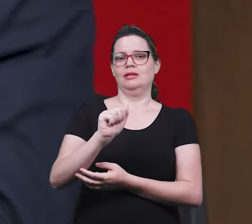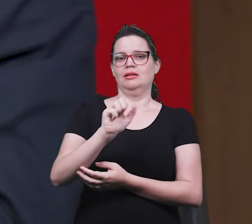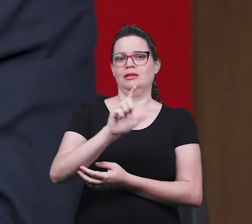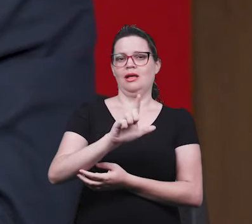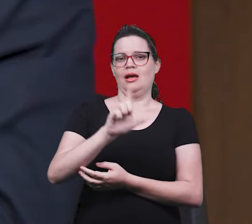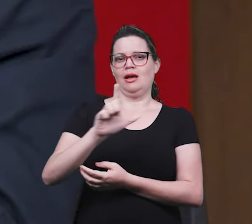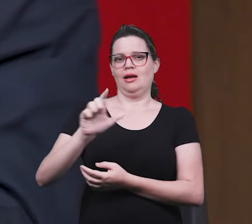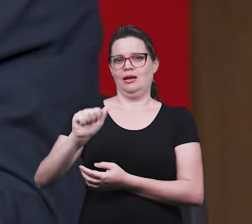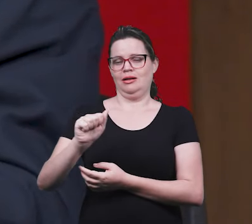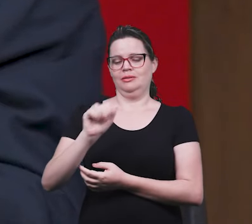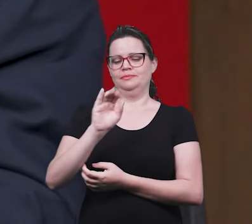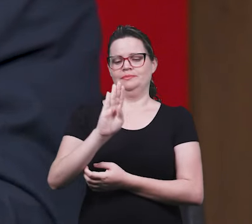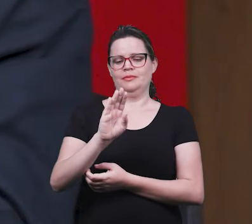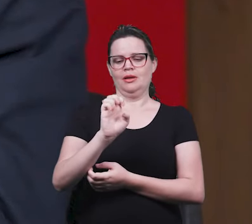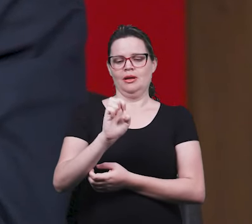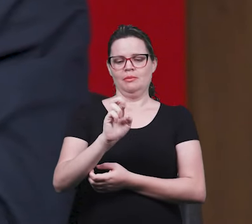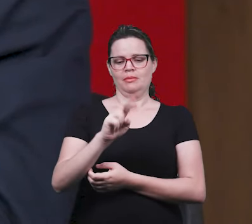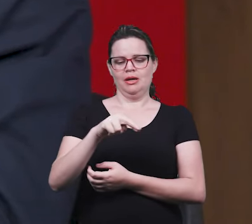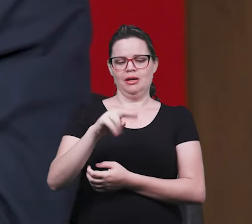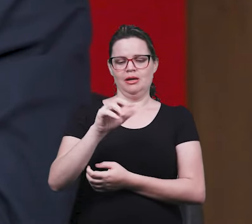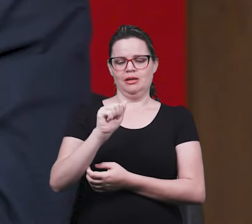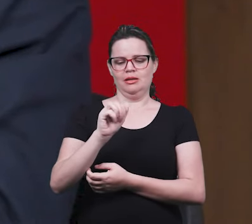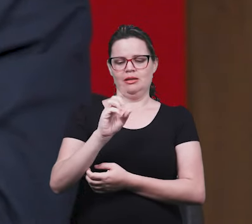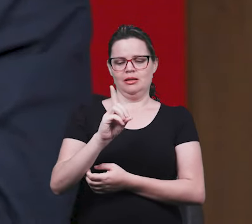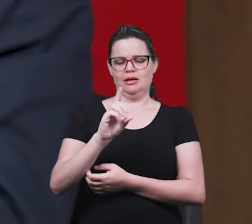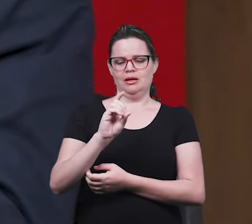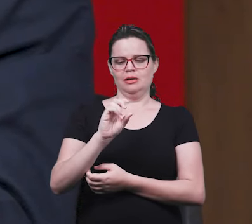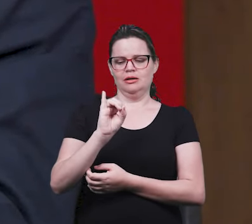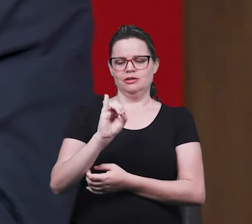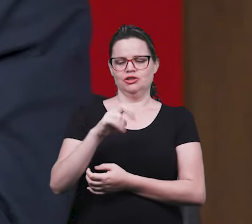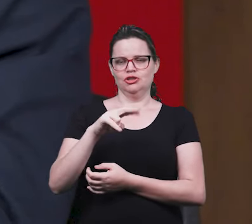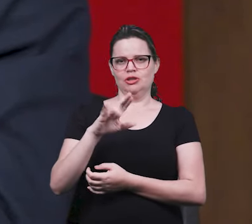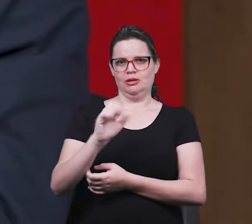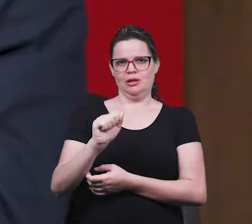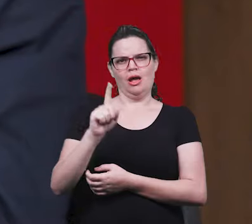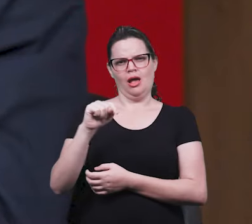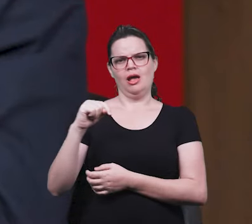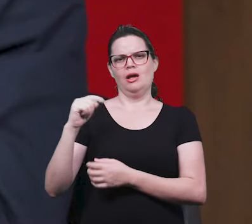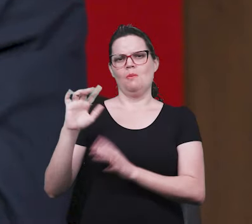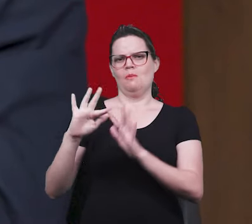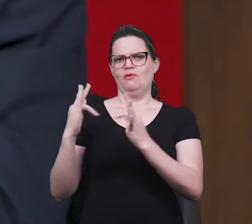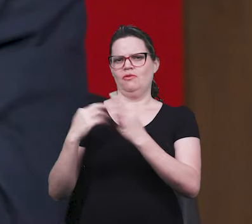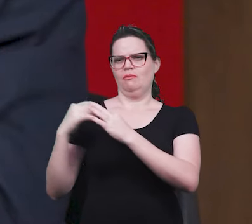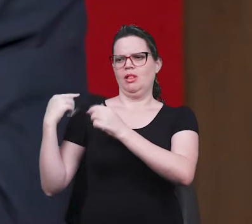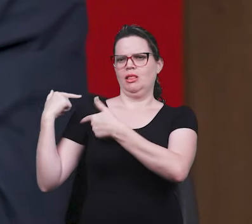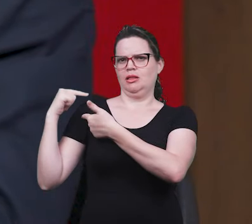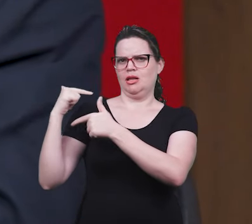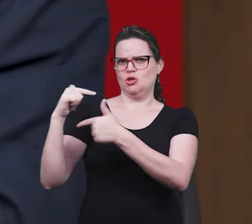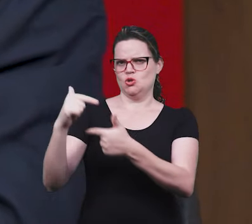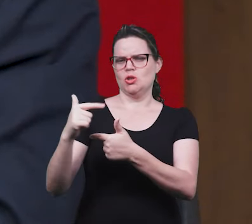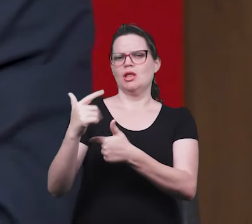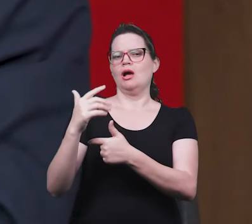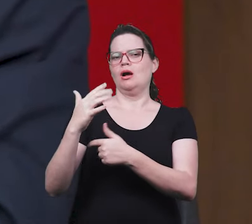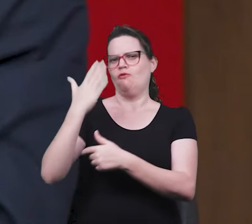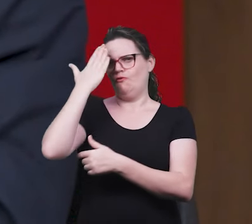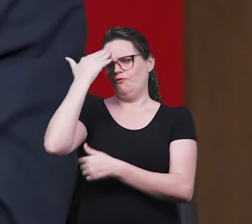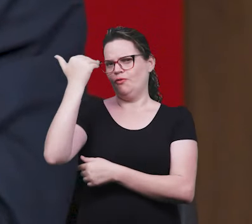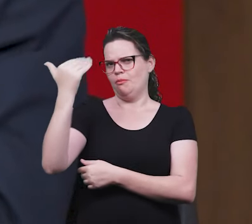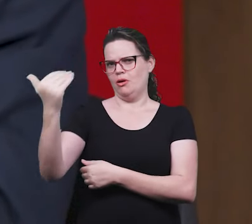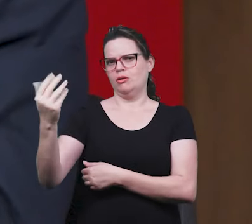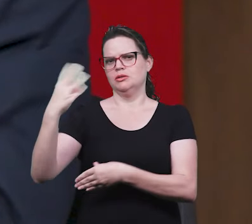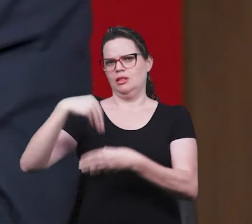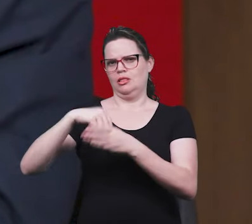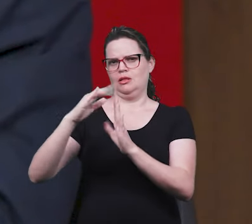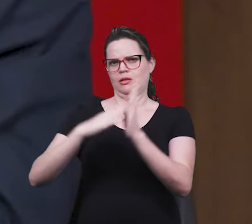família tradicional de Colatina, né? Família muito conhecida. E os pais de